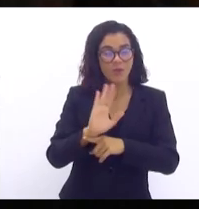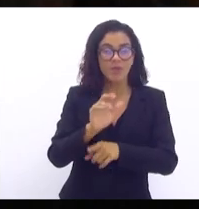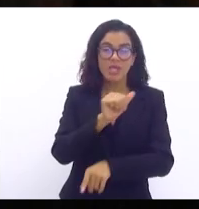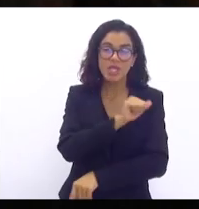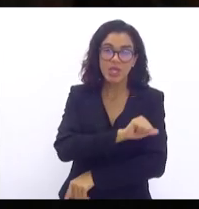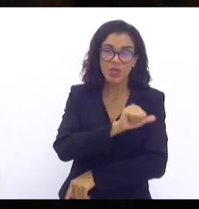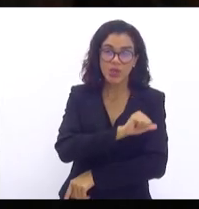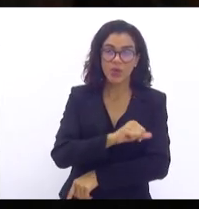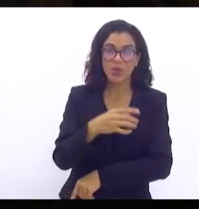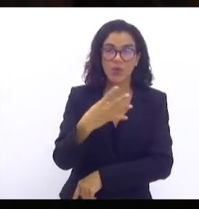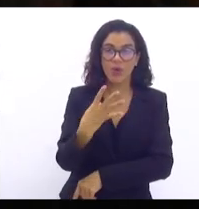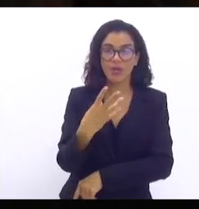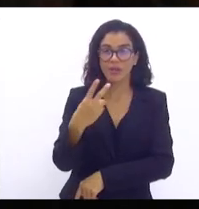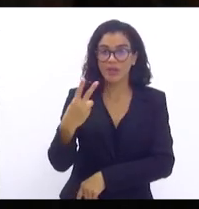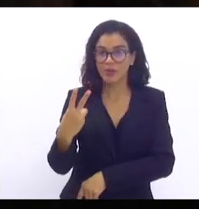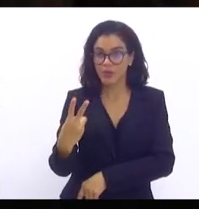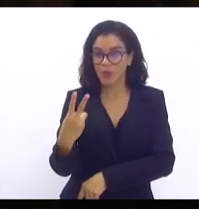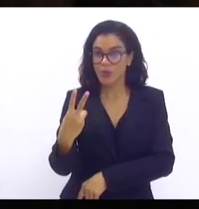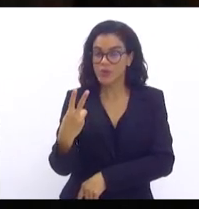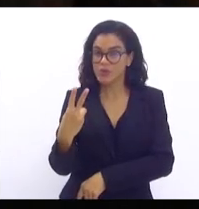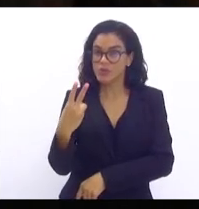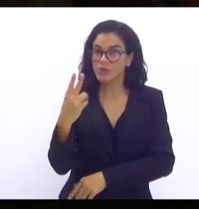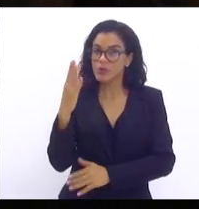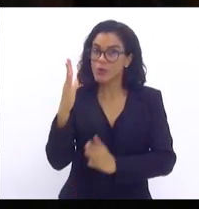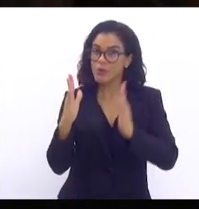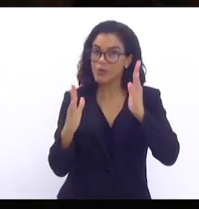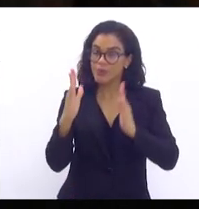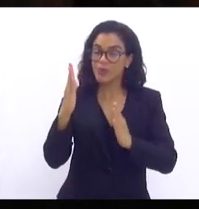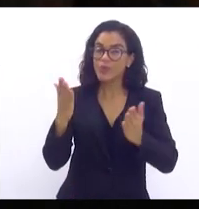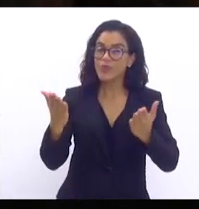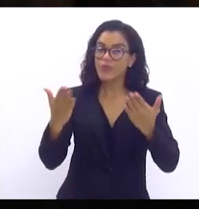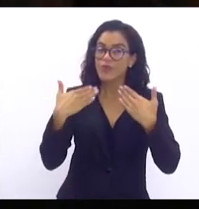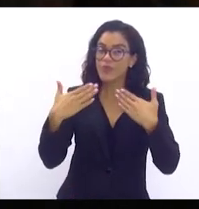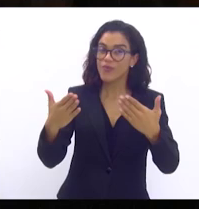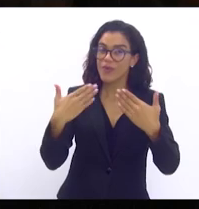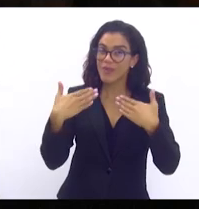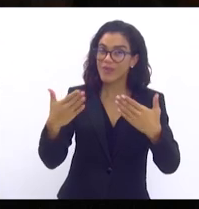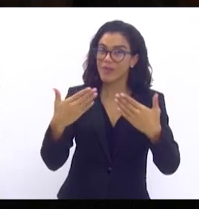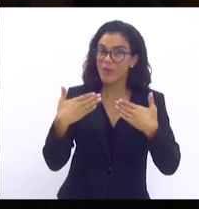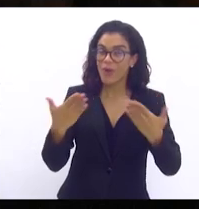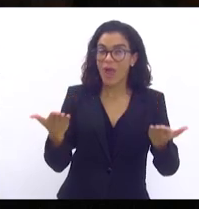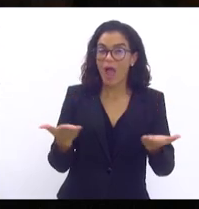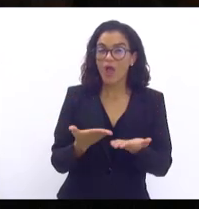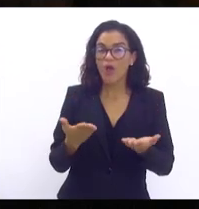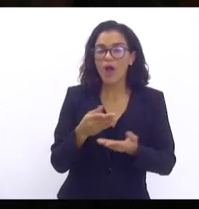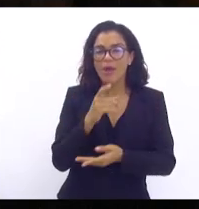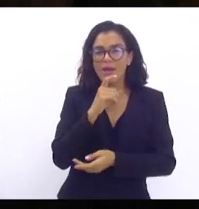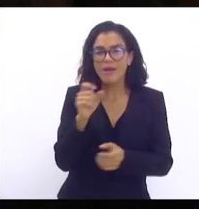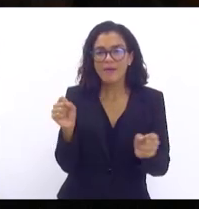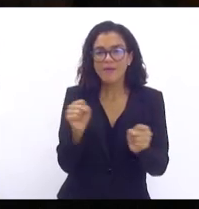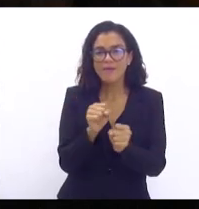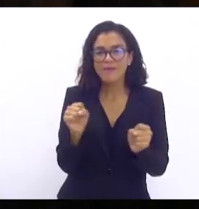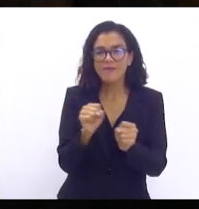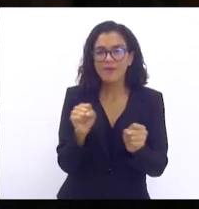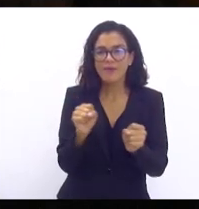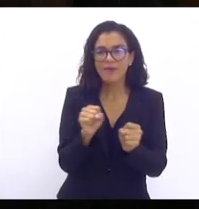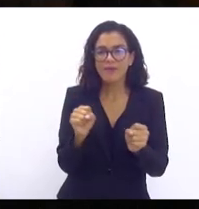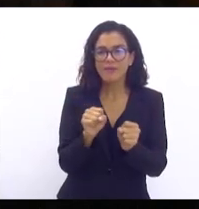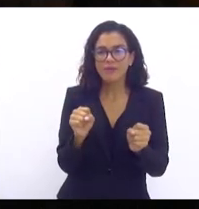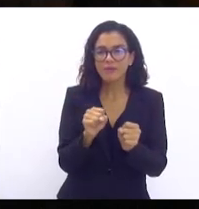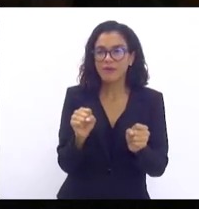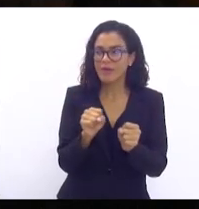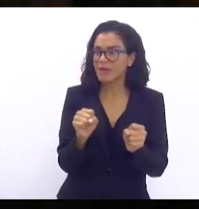verão. Nós estamos nos últimos dias do inverno. Isso